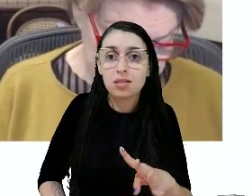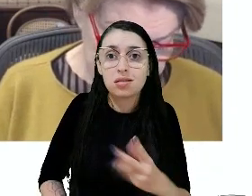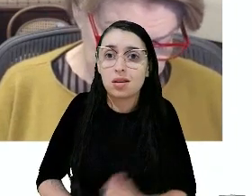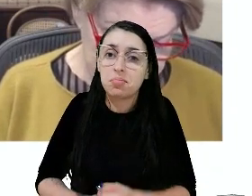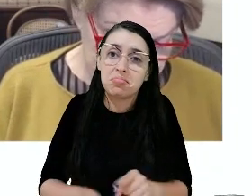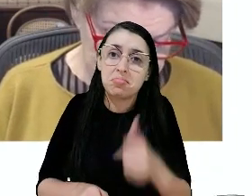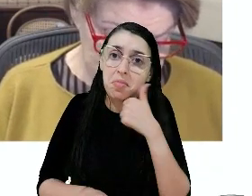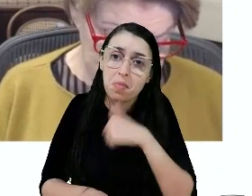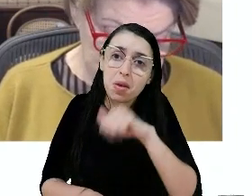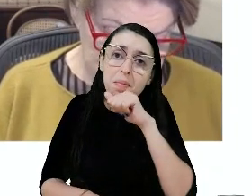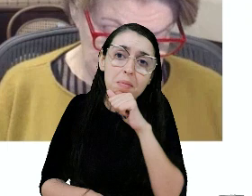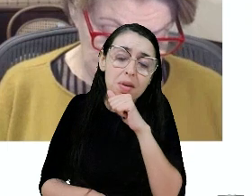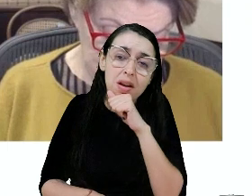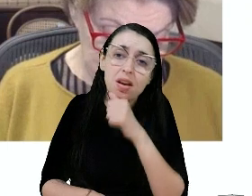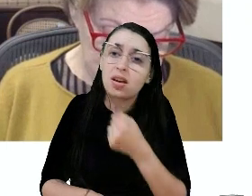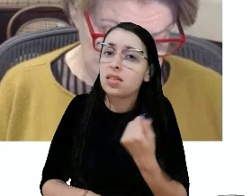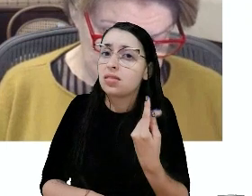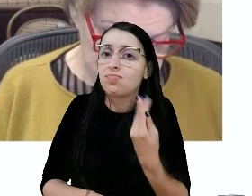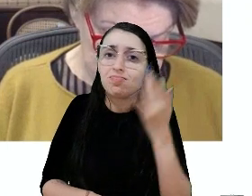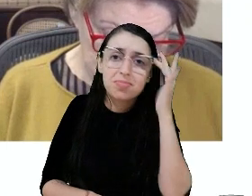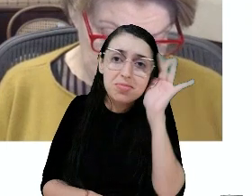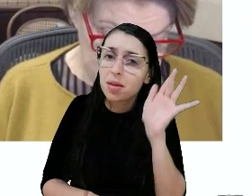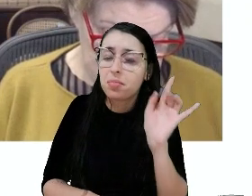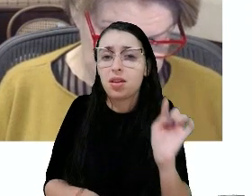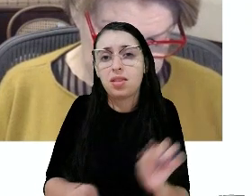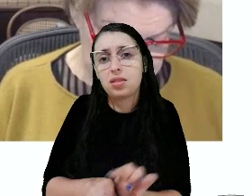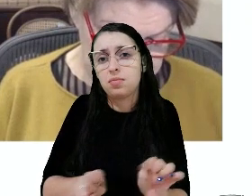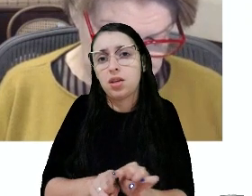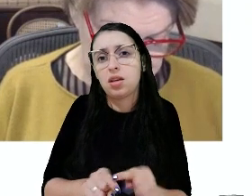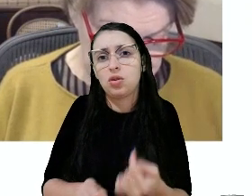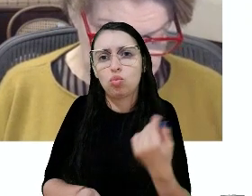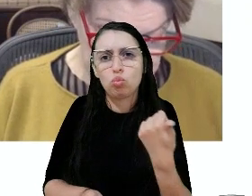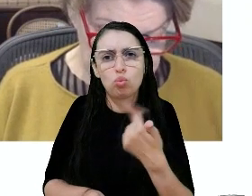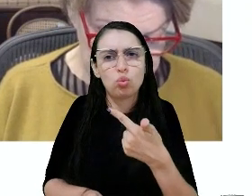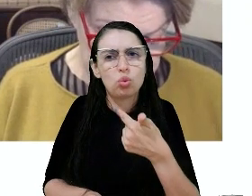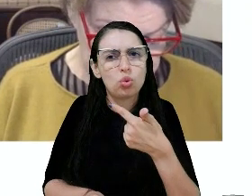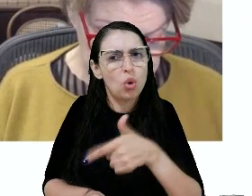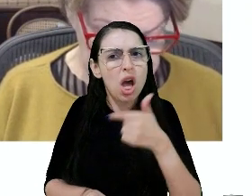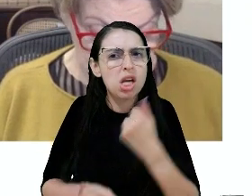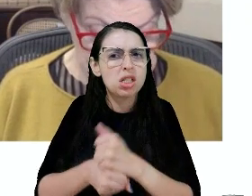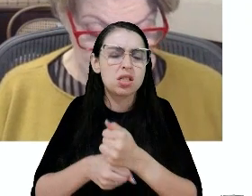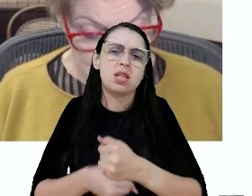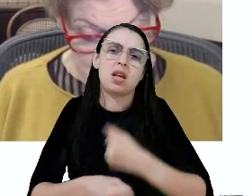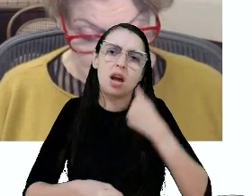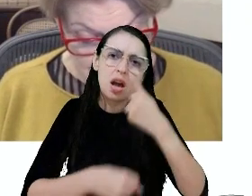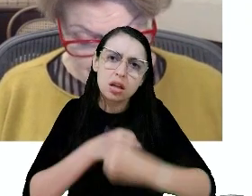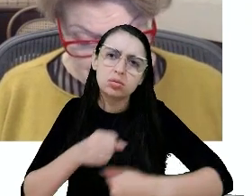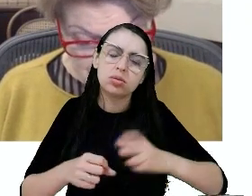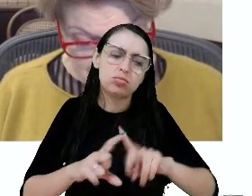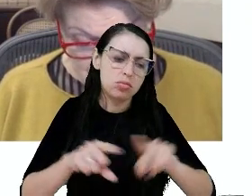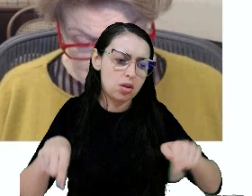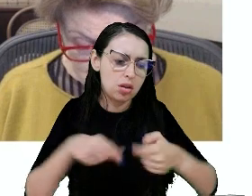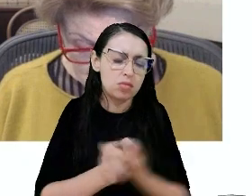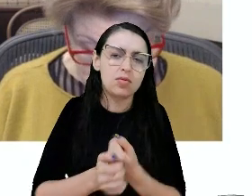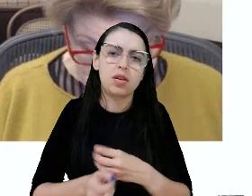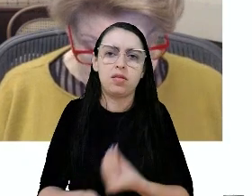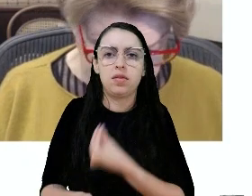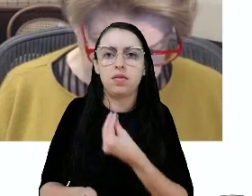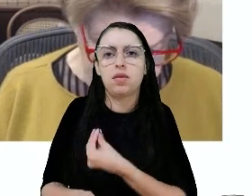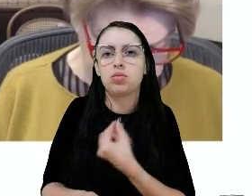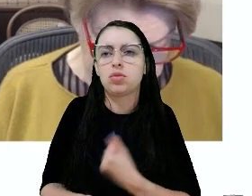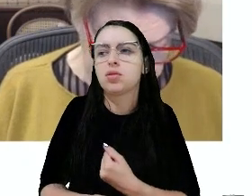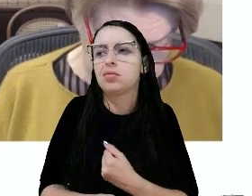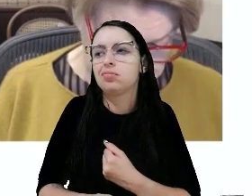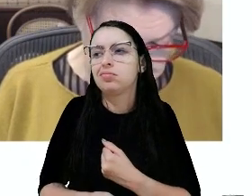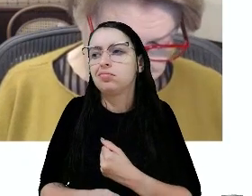minha mãe também não sabia que aquilo era depressão. Foram 2 anos trancados dentro de um quarto, vivendo dentro dessa situação.